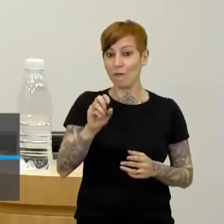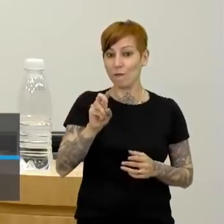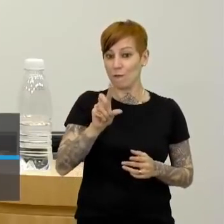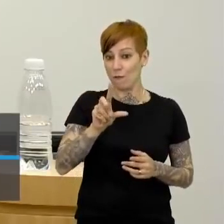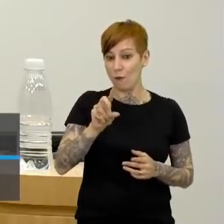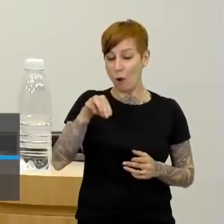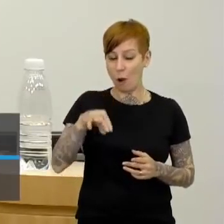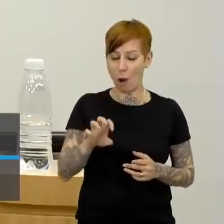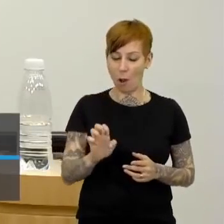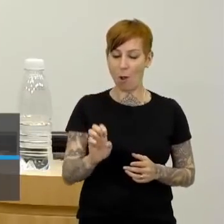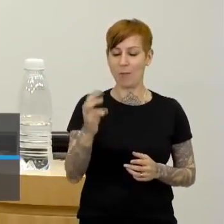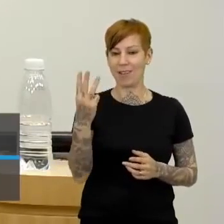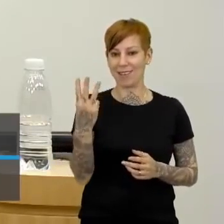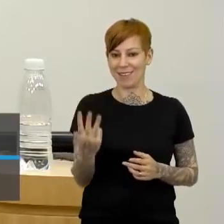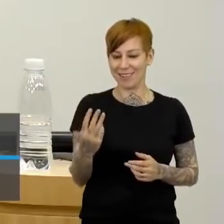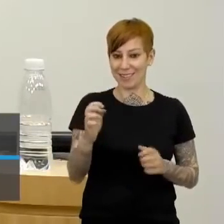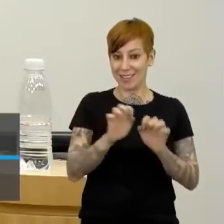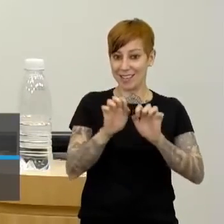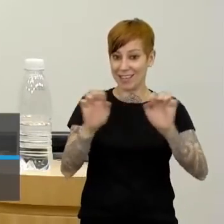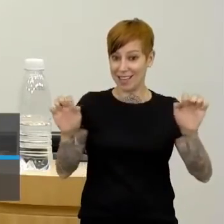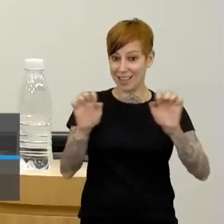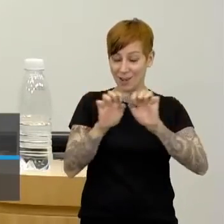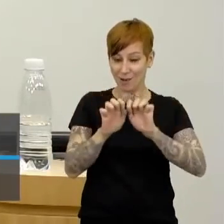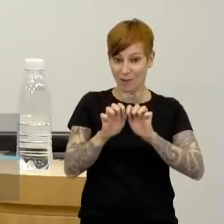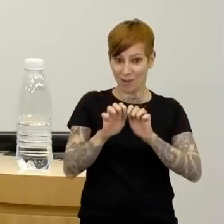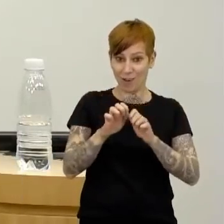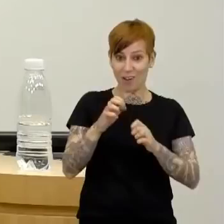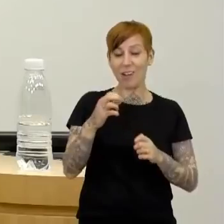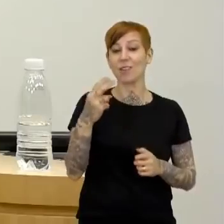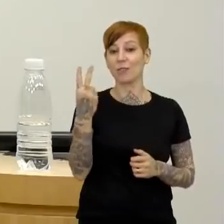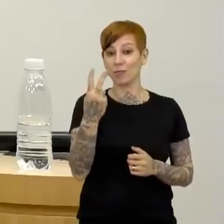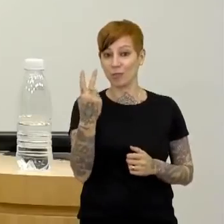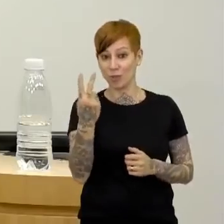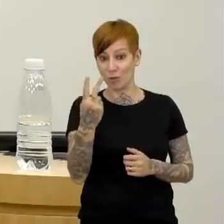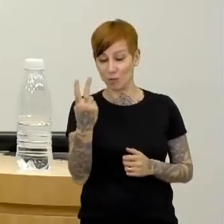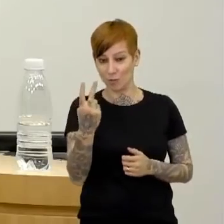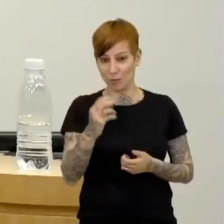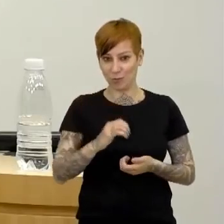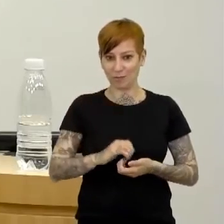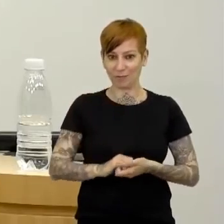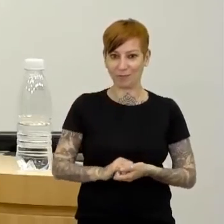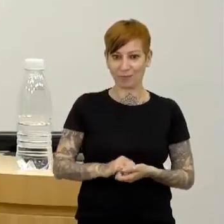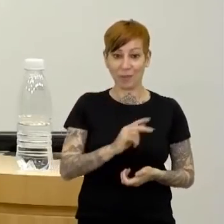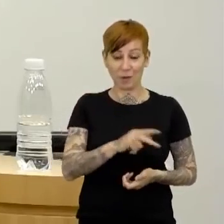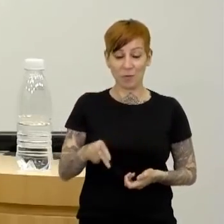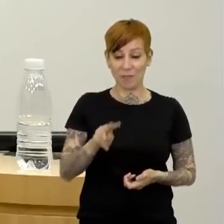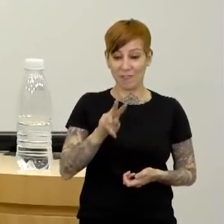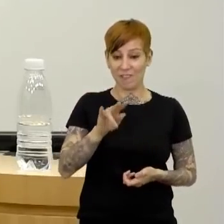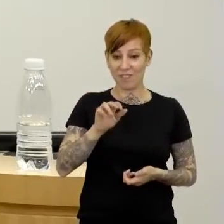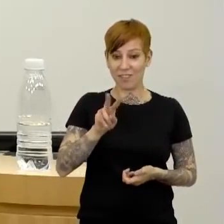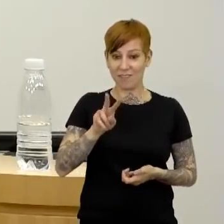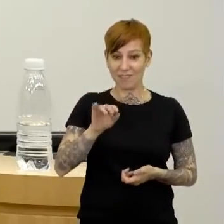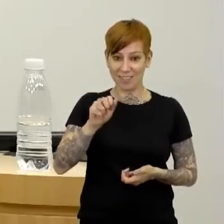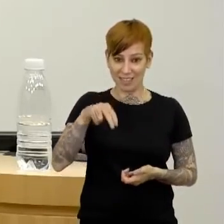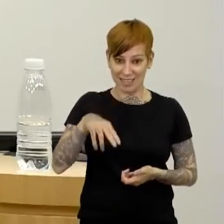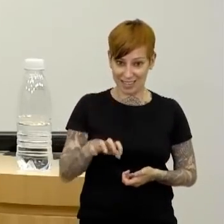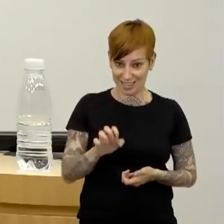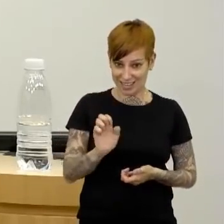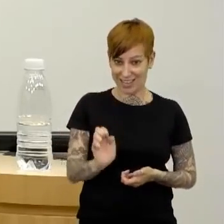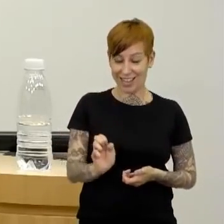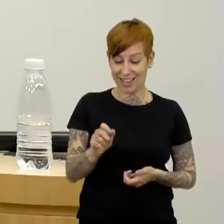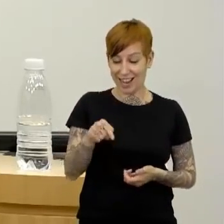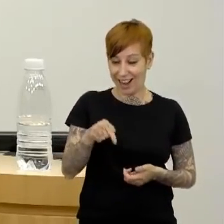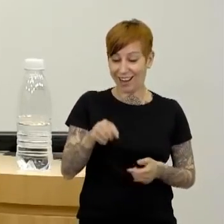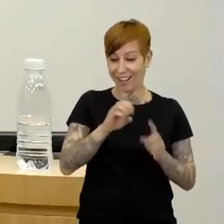vai tratar sobre as equações de grau 2 equações polinomiais do 2º grau Eu Sou professora Viviane professora de vocês